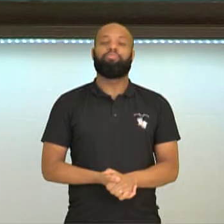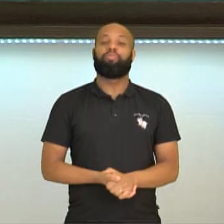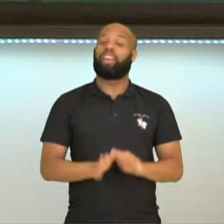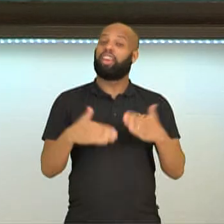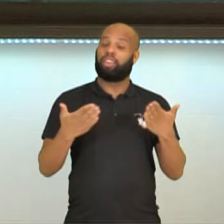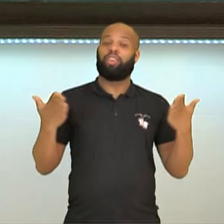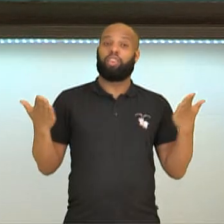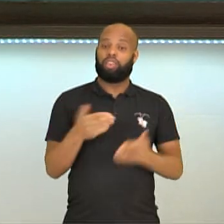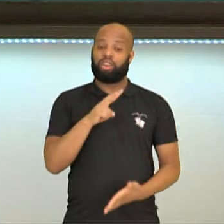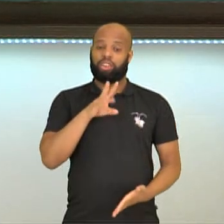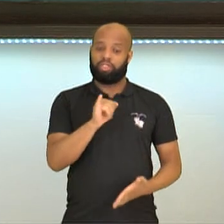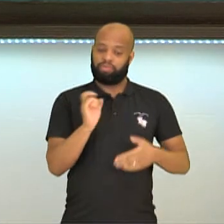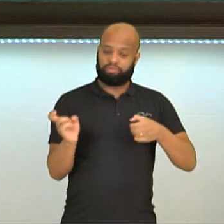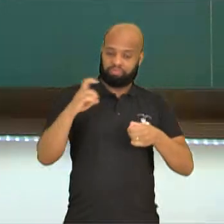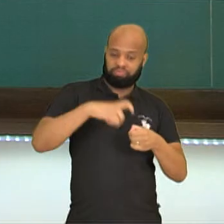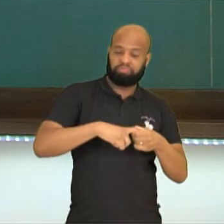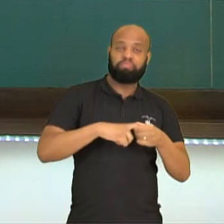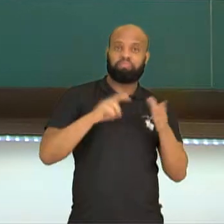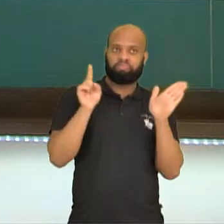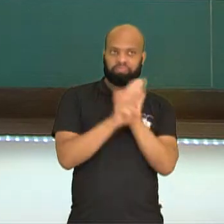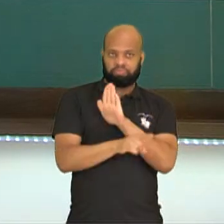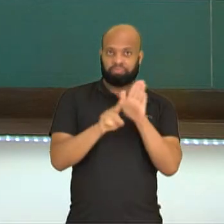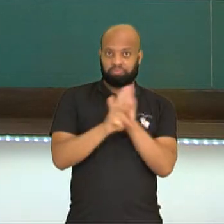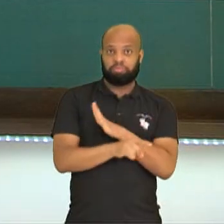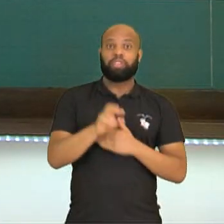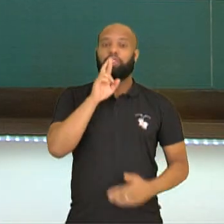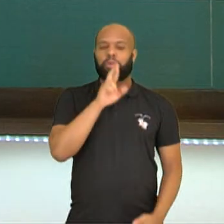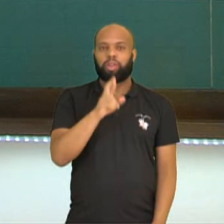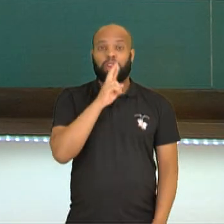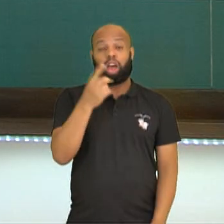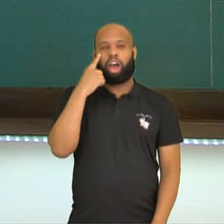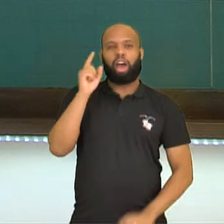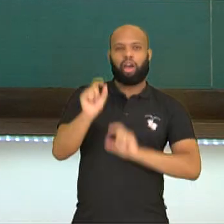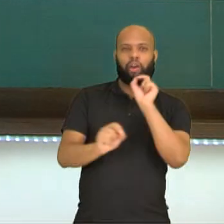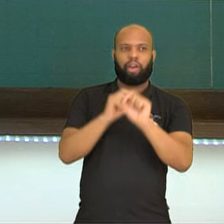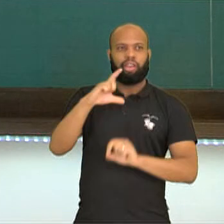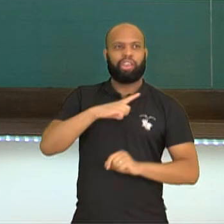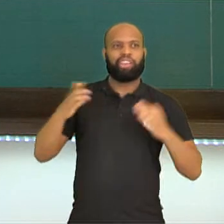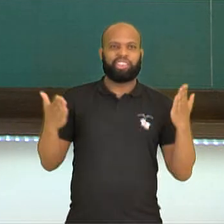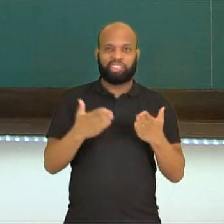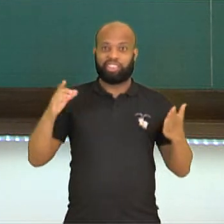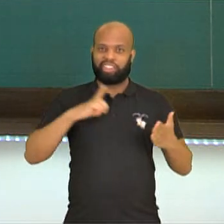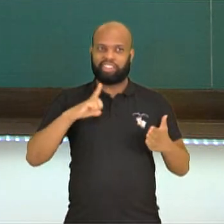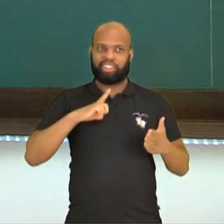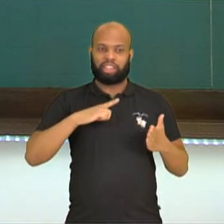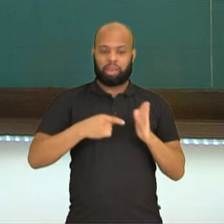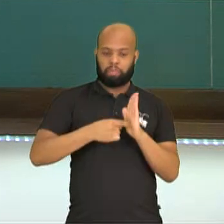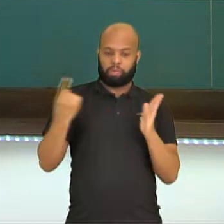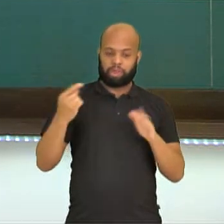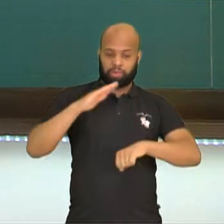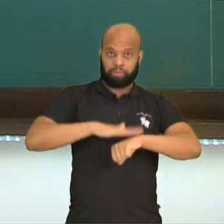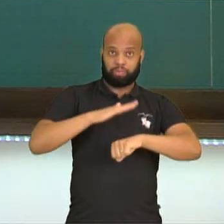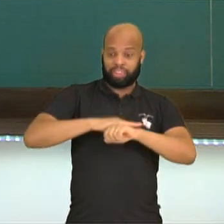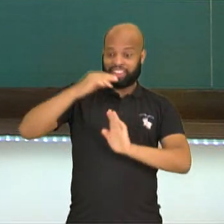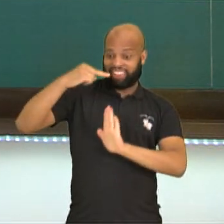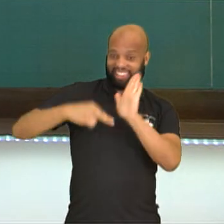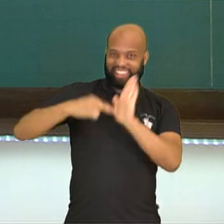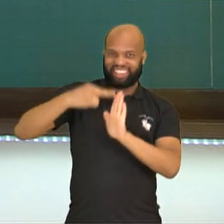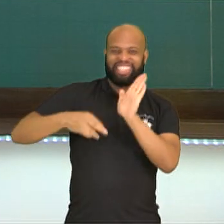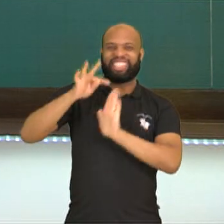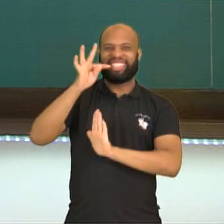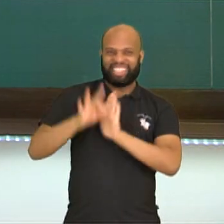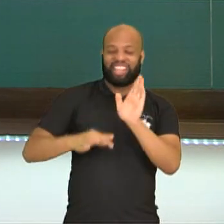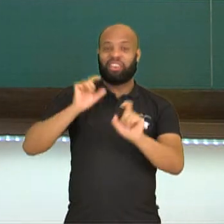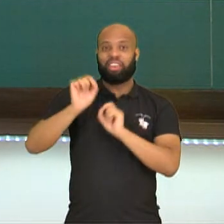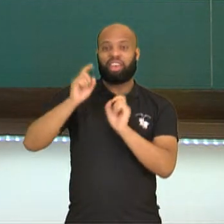Minha gente, vamos retomar o nosso enunciado da atividade 1, né? Observem o comando para uma primeira leitura do texto. Esta é a